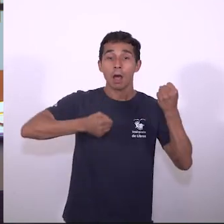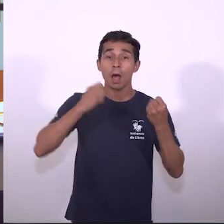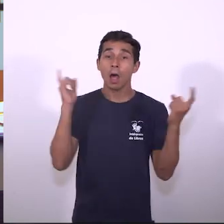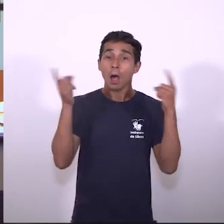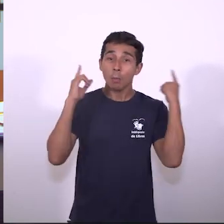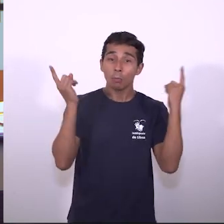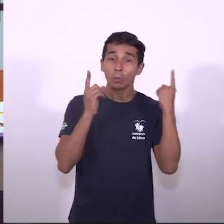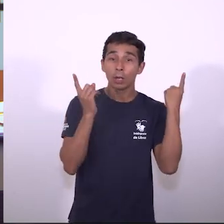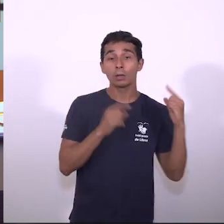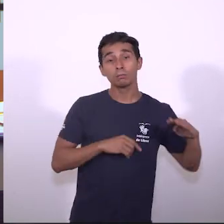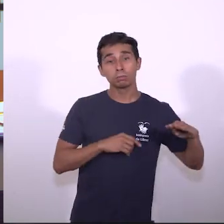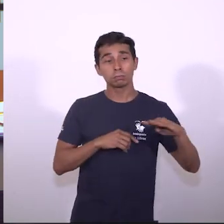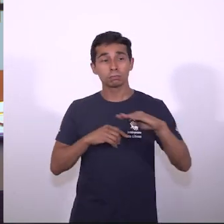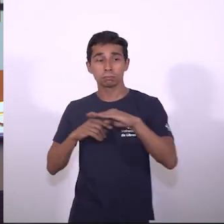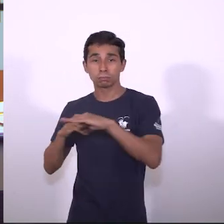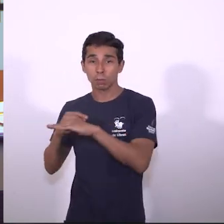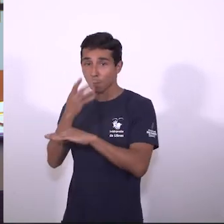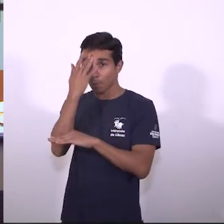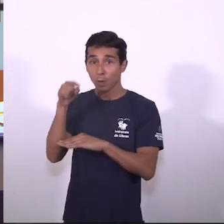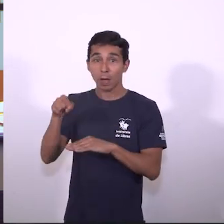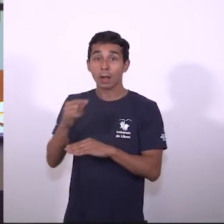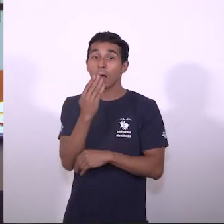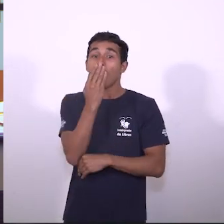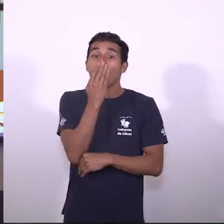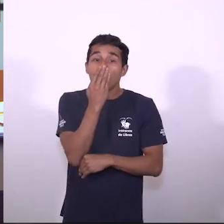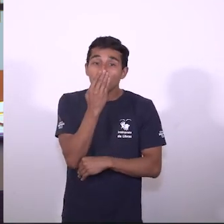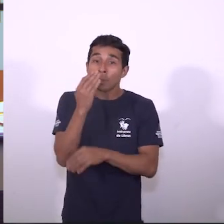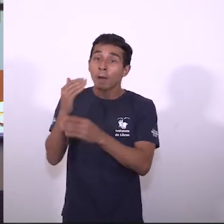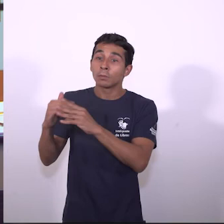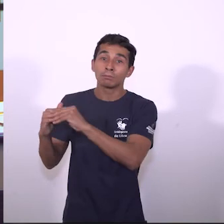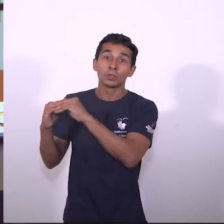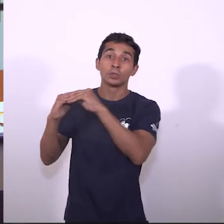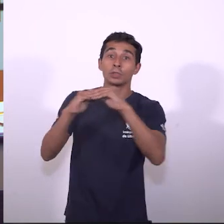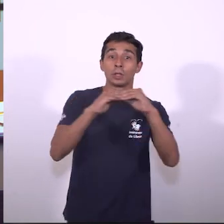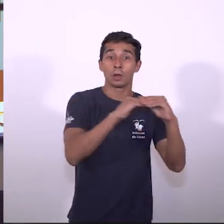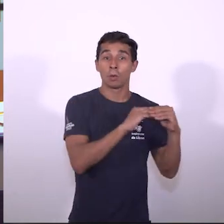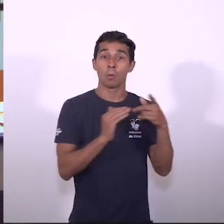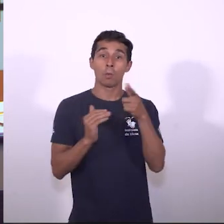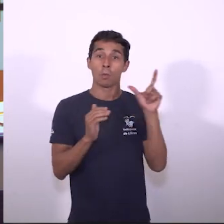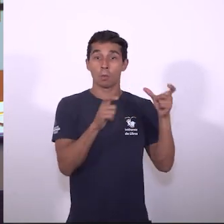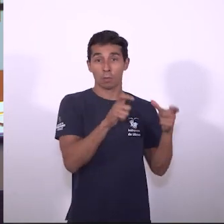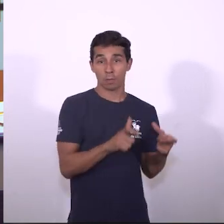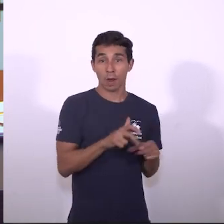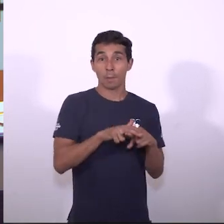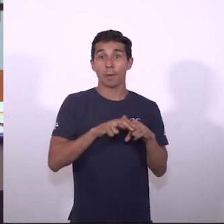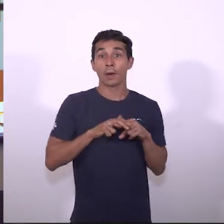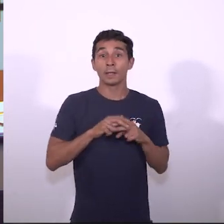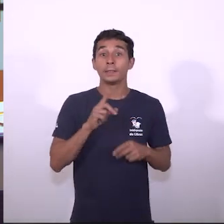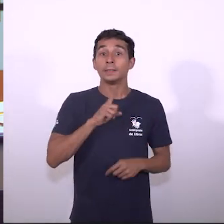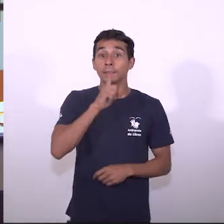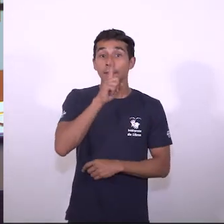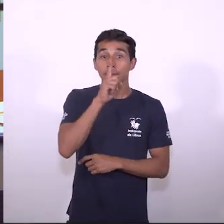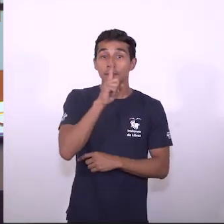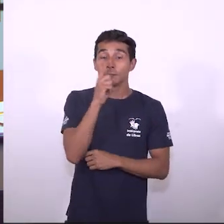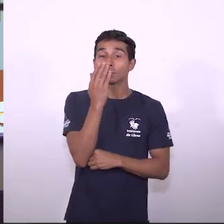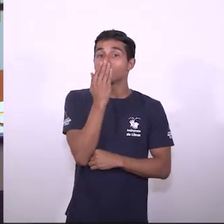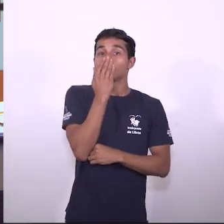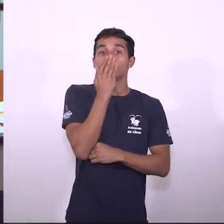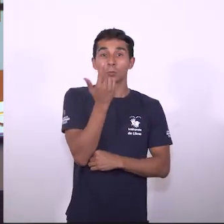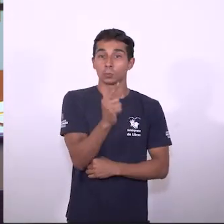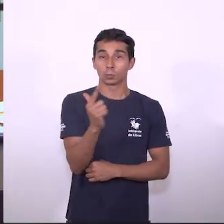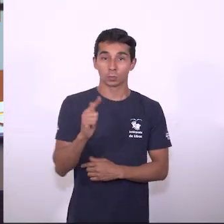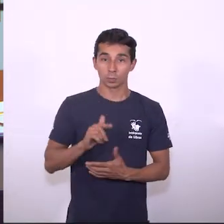lá, preocupados que o oxigênio não chegasse a tempo. Nós transferimos os pacientes e